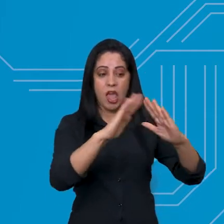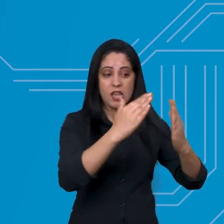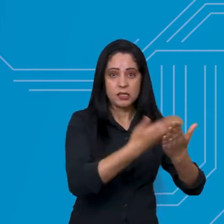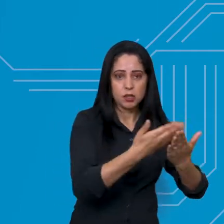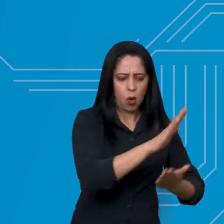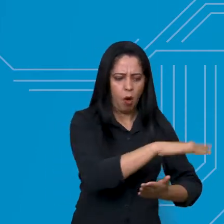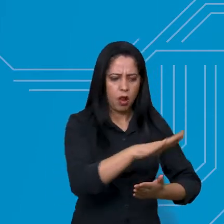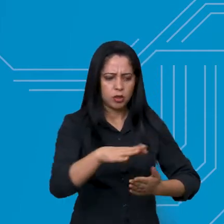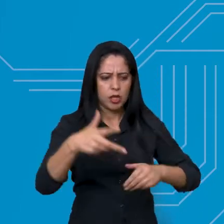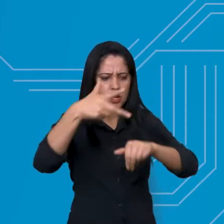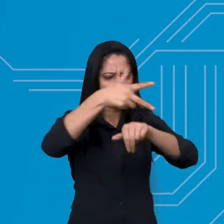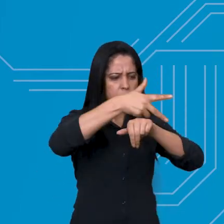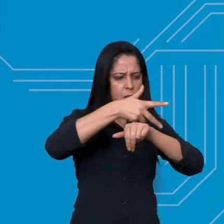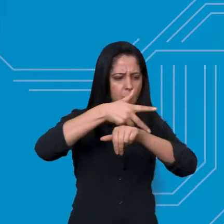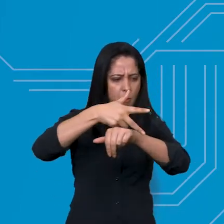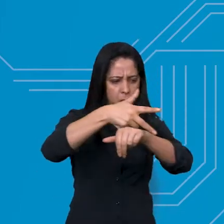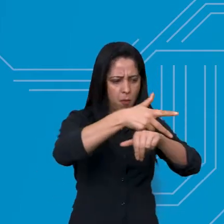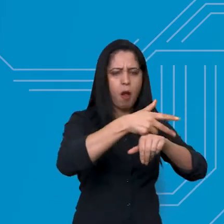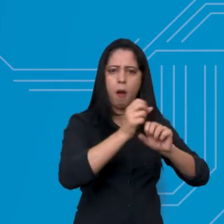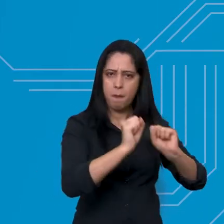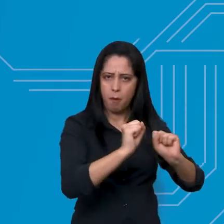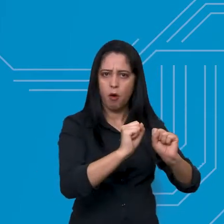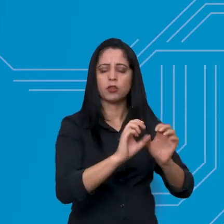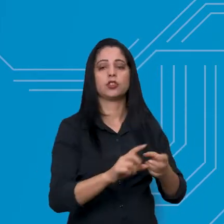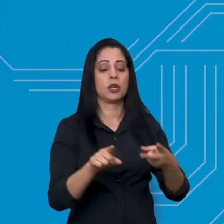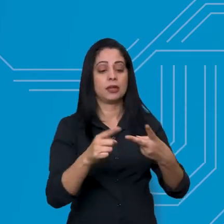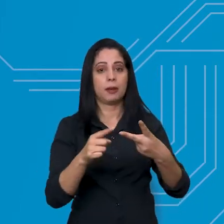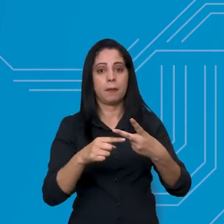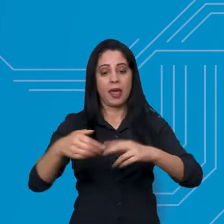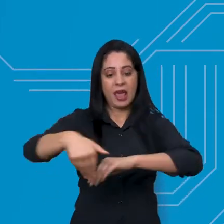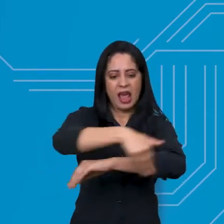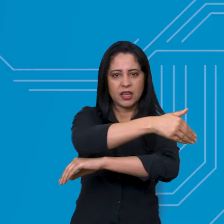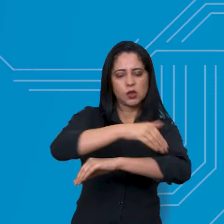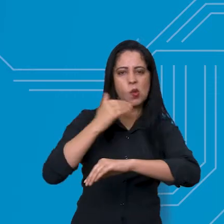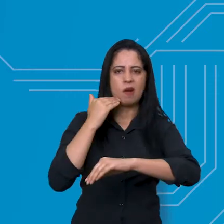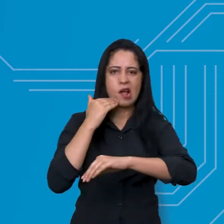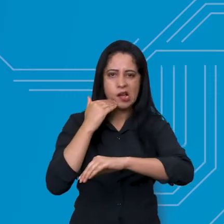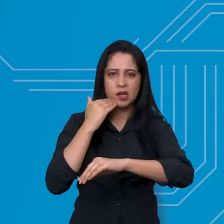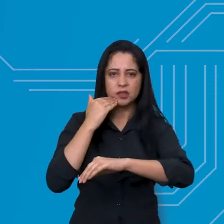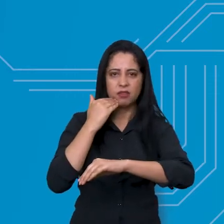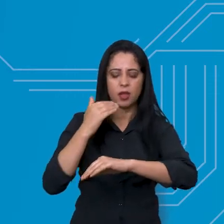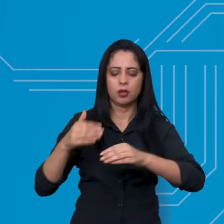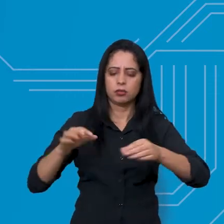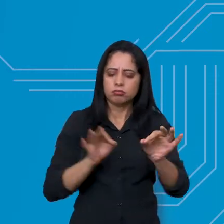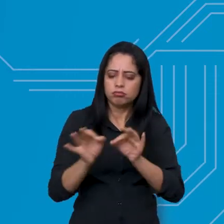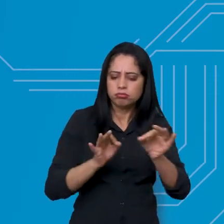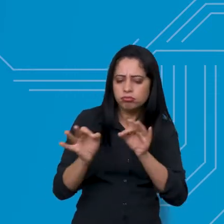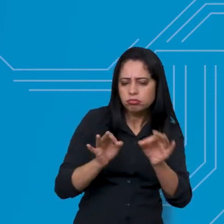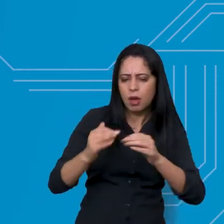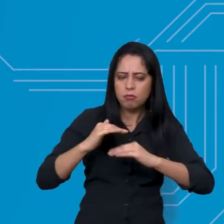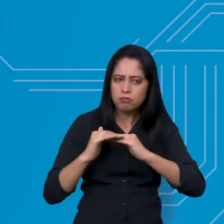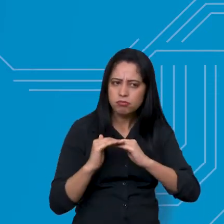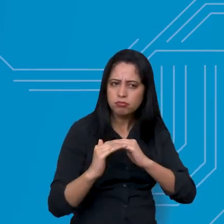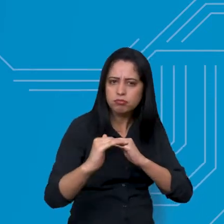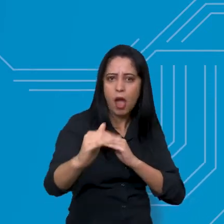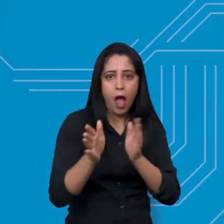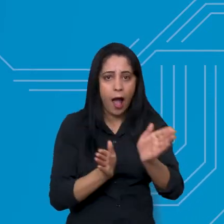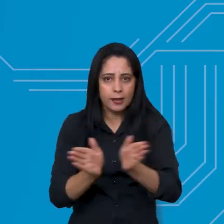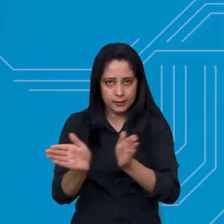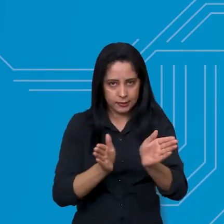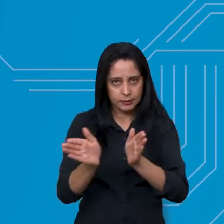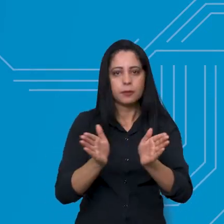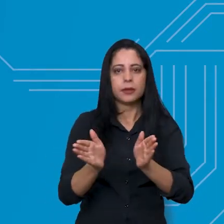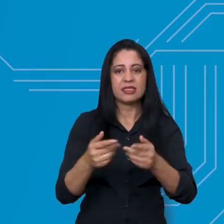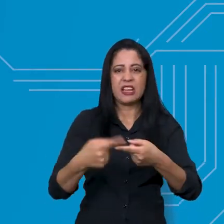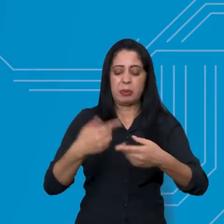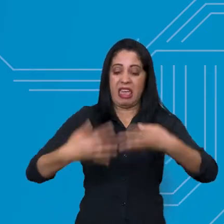instalar câmeras nas pré-escolas e creches da cidade e outro para eliminar as barreiras arquitetônicas do município, que são